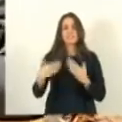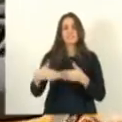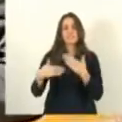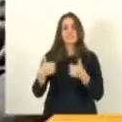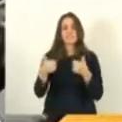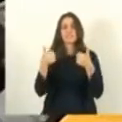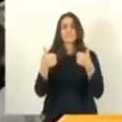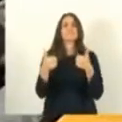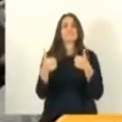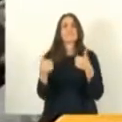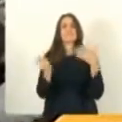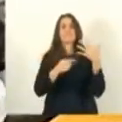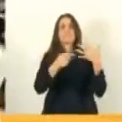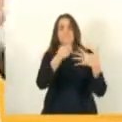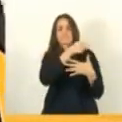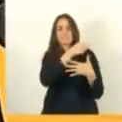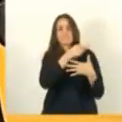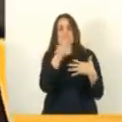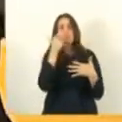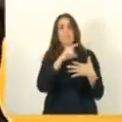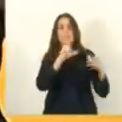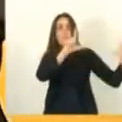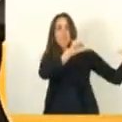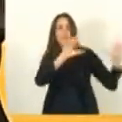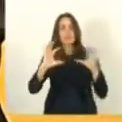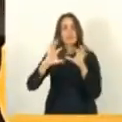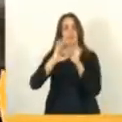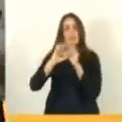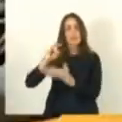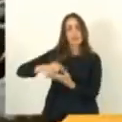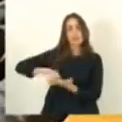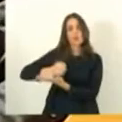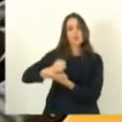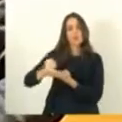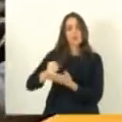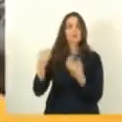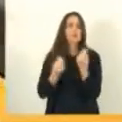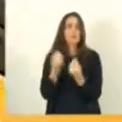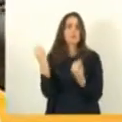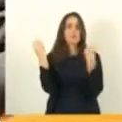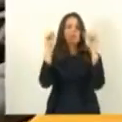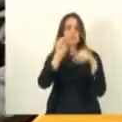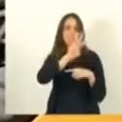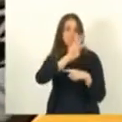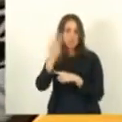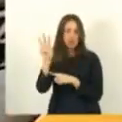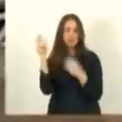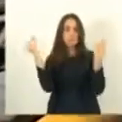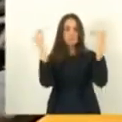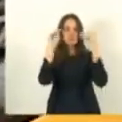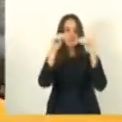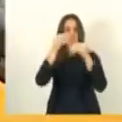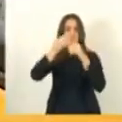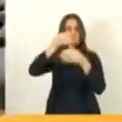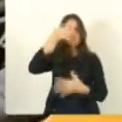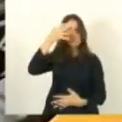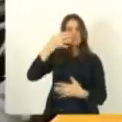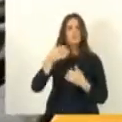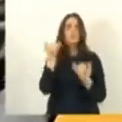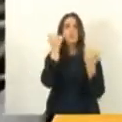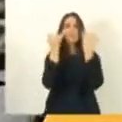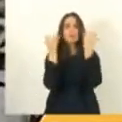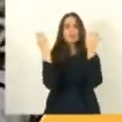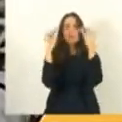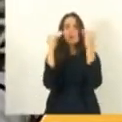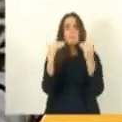questão de vincular a placa ao contrato de forma online e que essas informações sejam todas prestadas ali. Então,